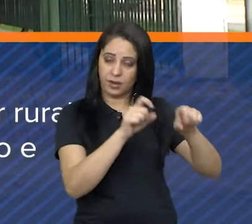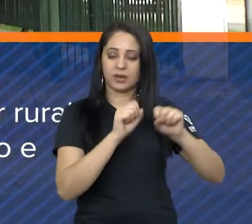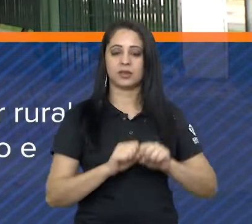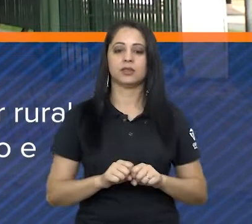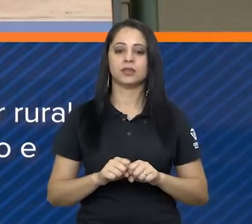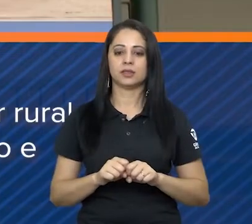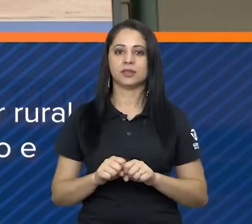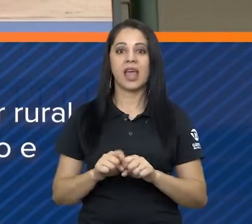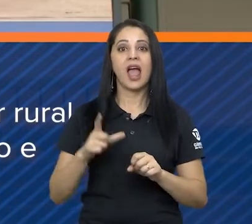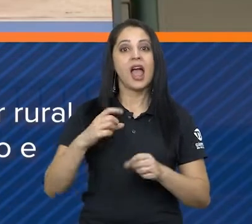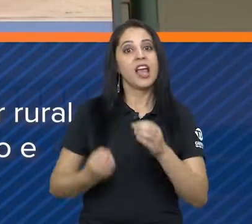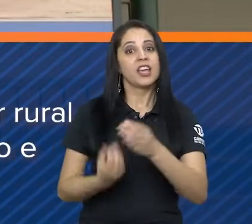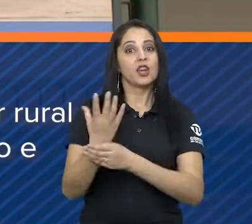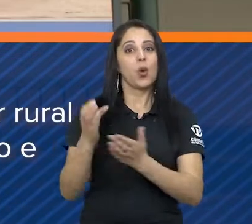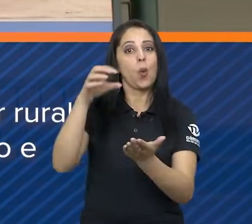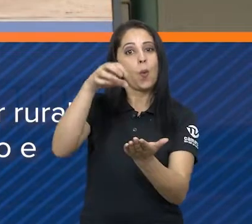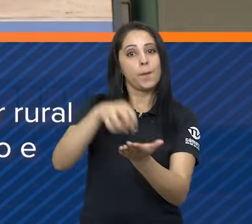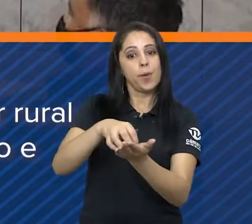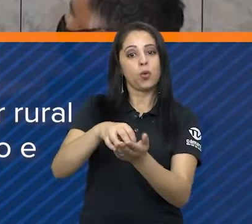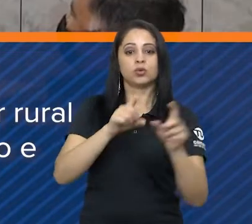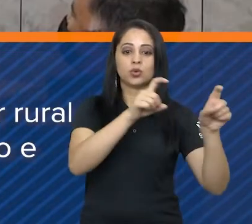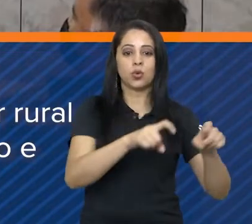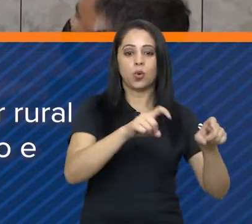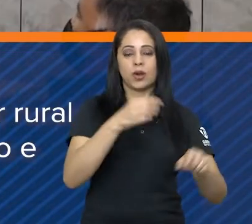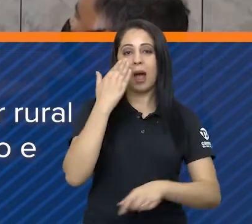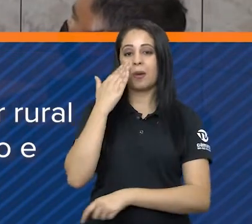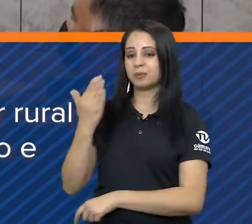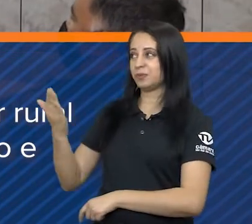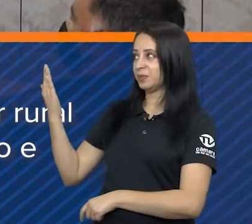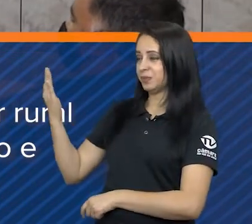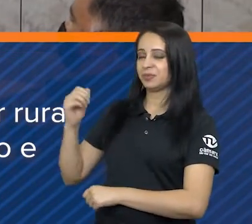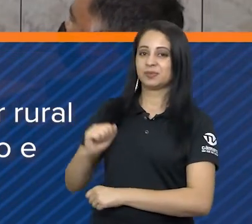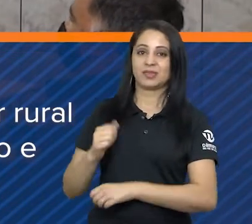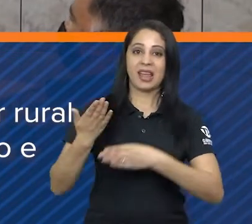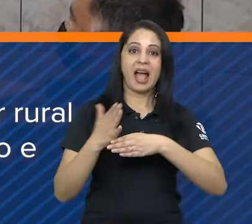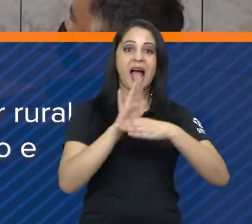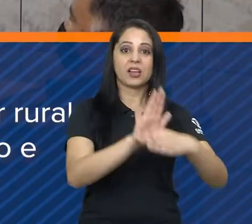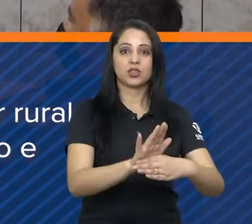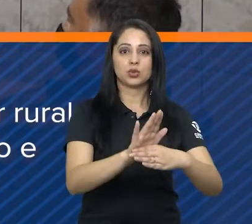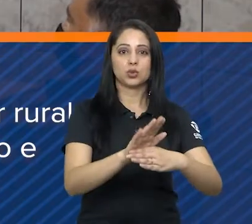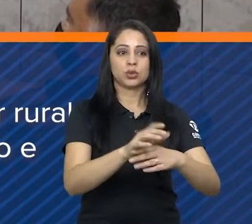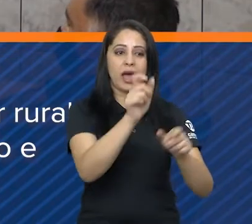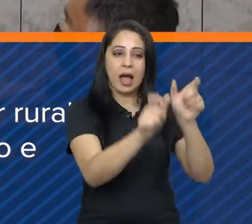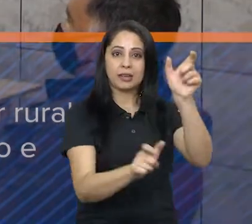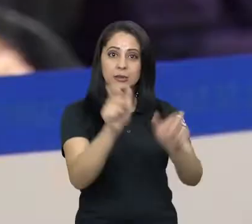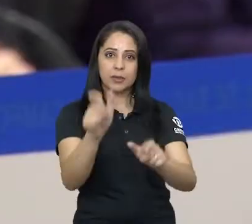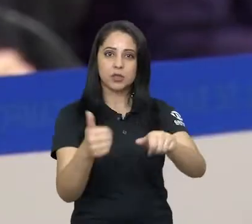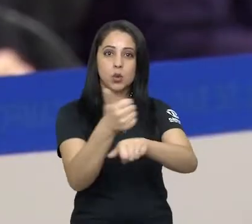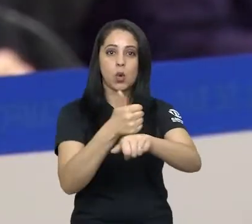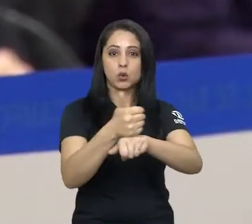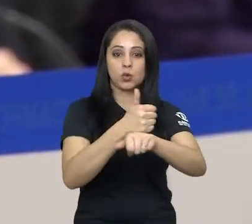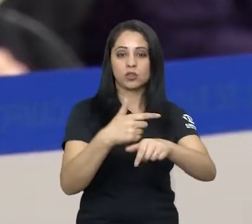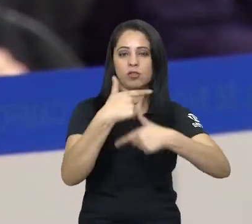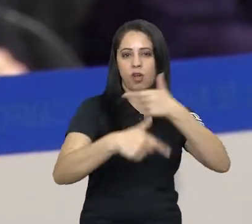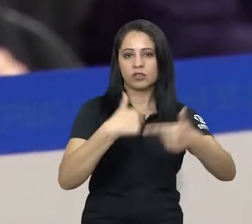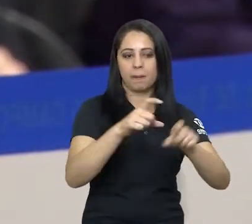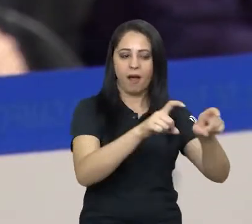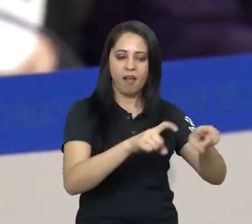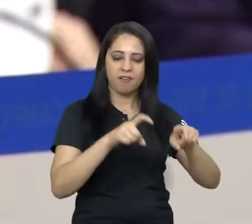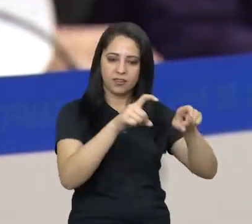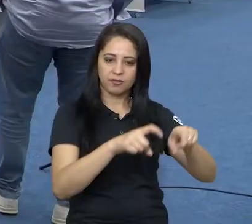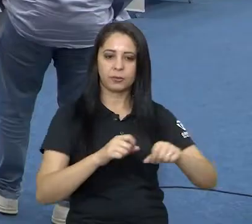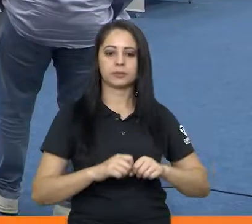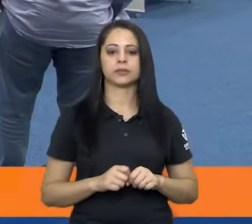que oficializa o Ponto Rural, entidade que presta orientação e ajuda aos produtores rurais. Geração de